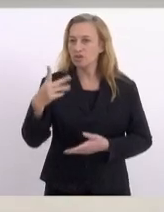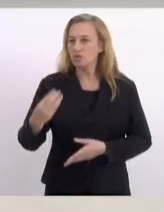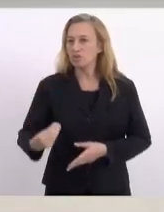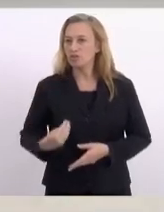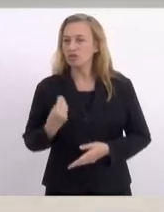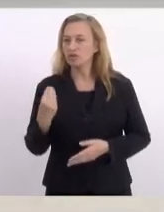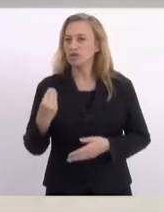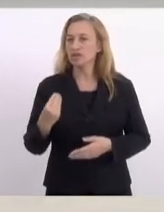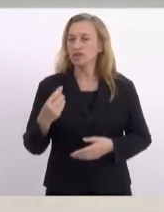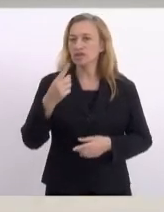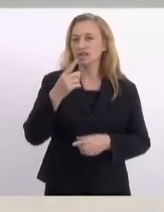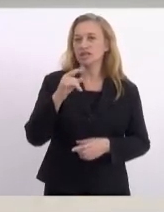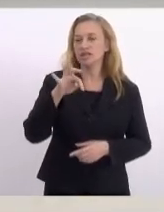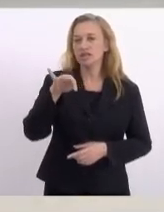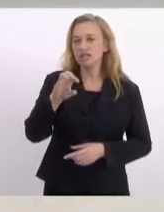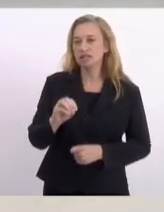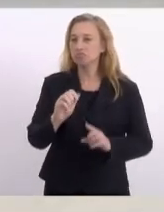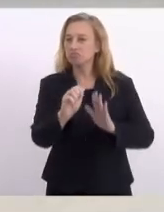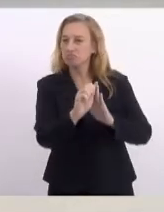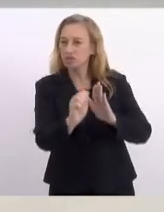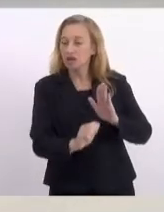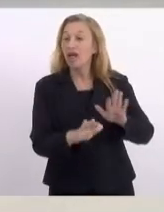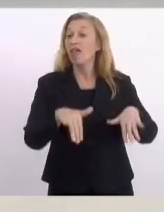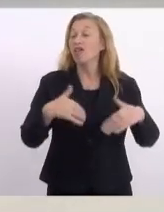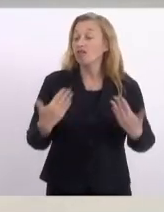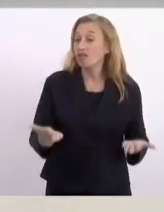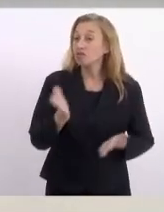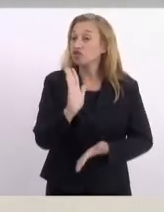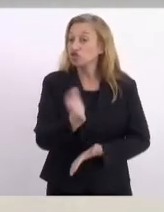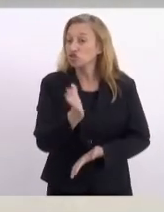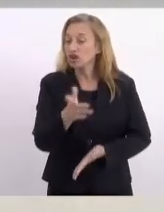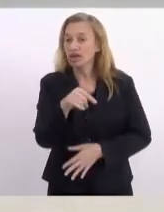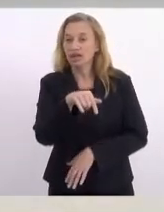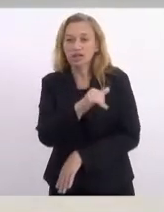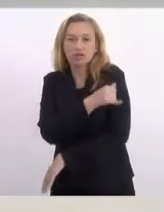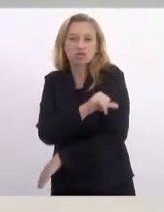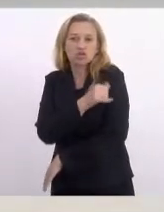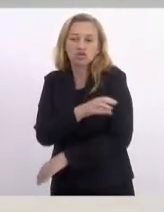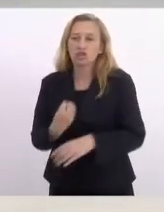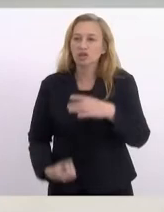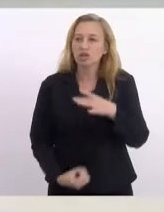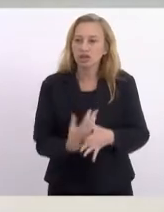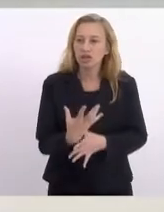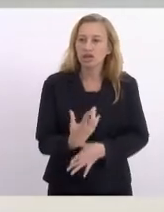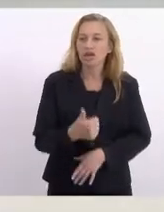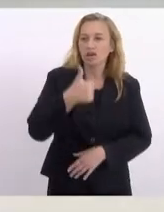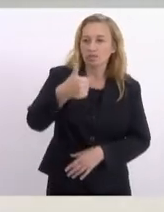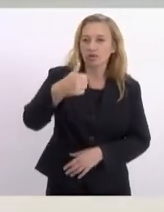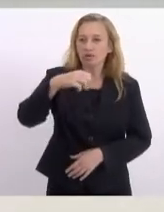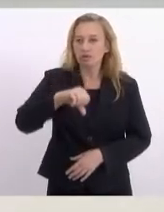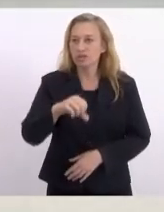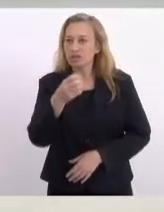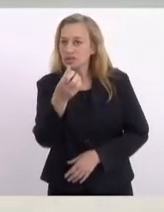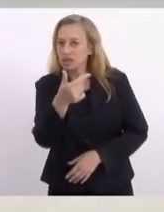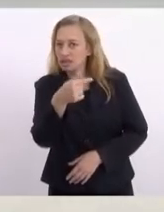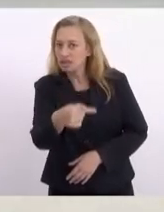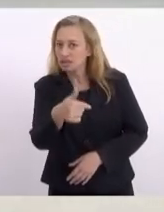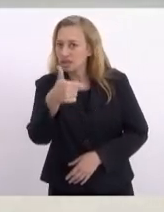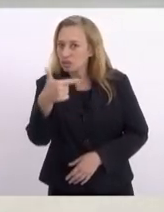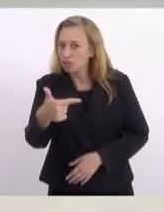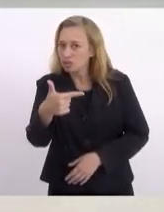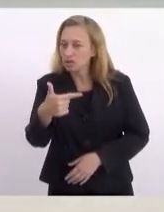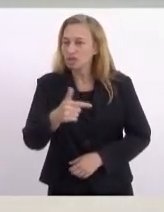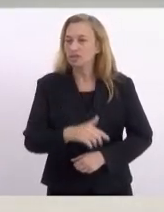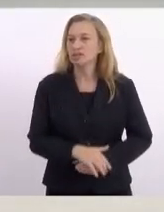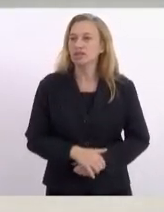de santo, sua carreira de terreiro. Então, já aqui no Rio de Janeiro, fundou em 1972